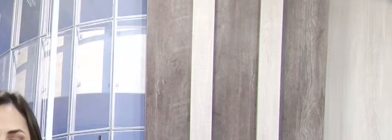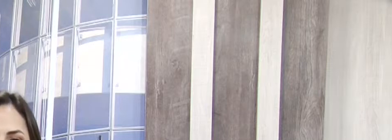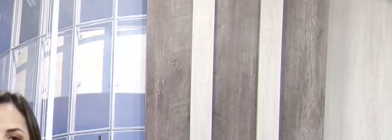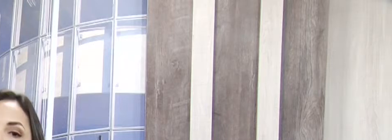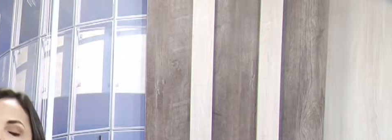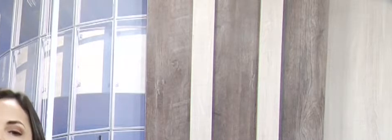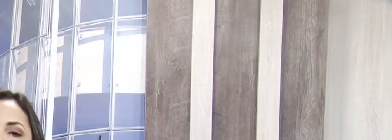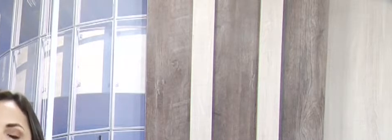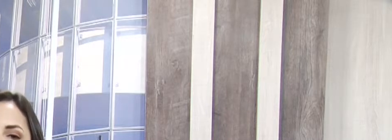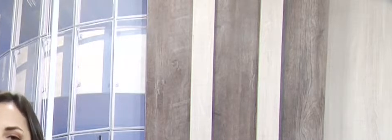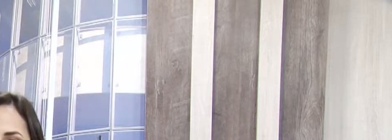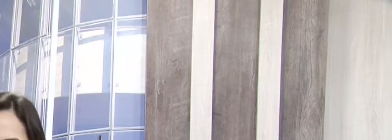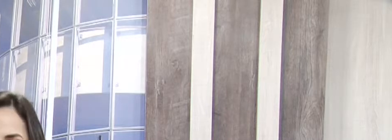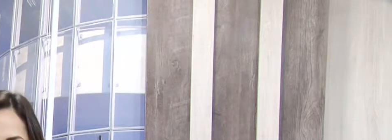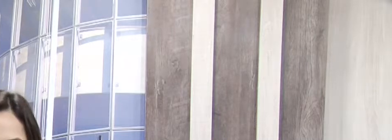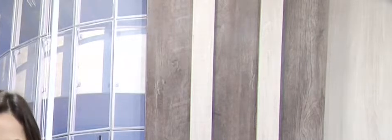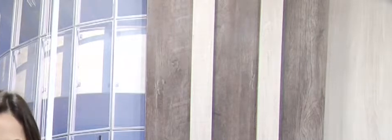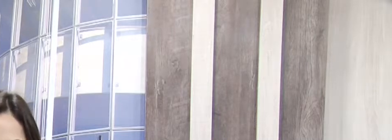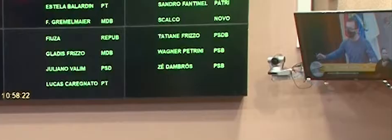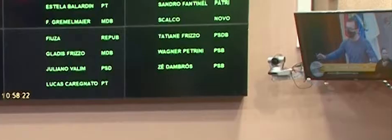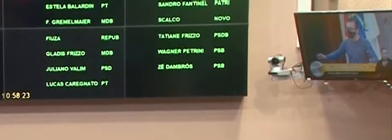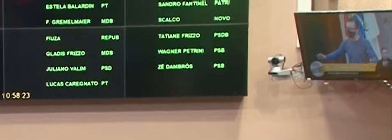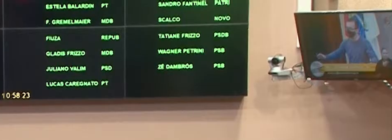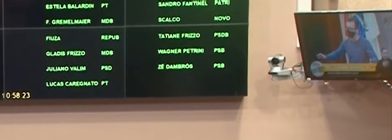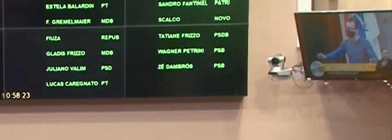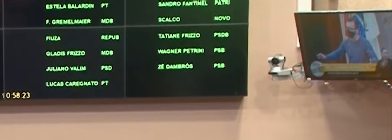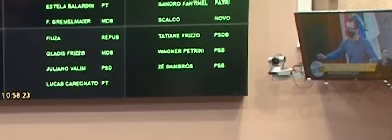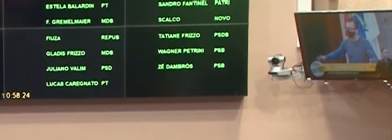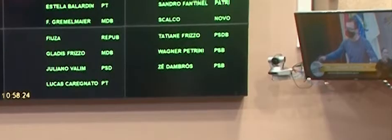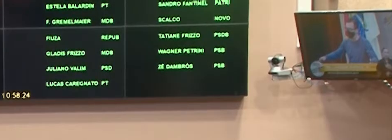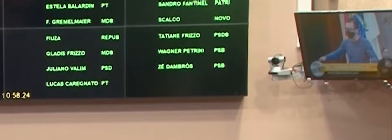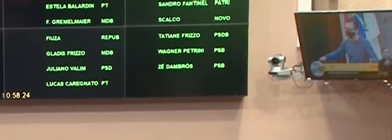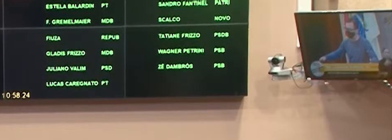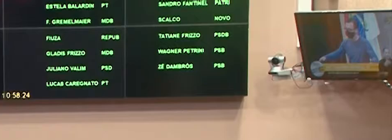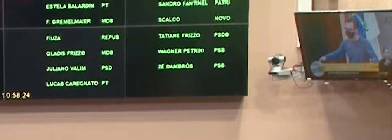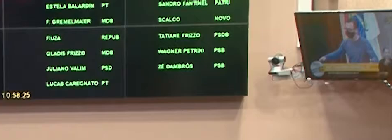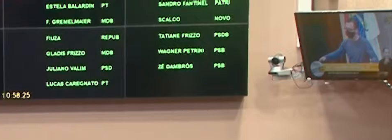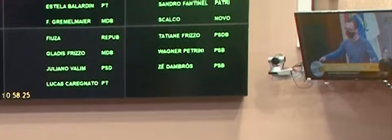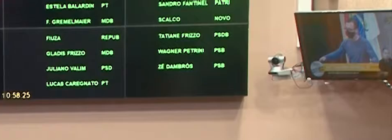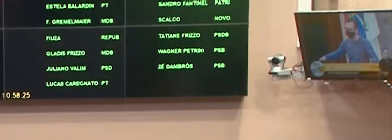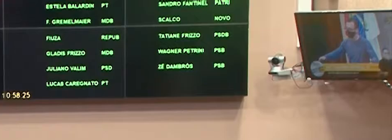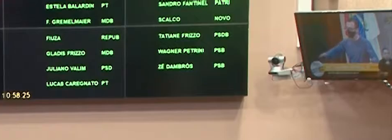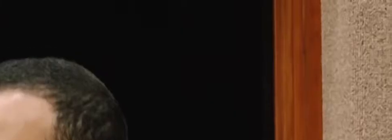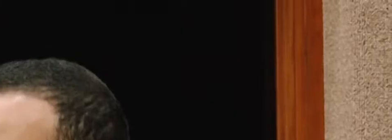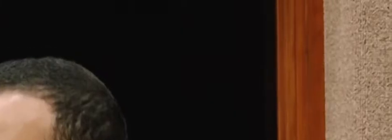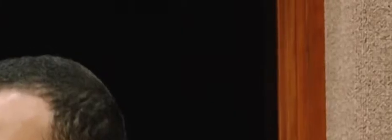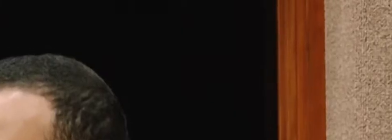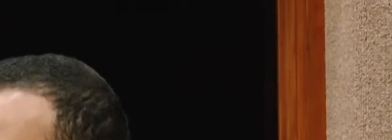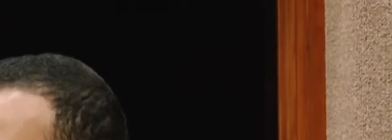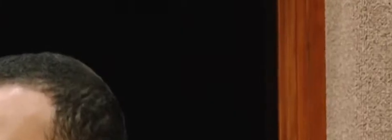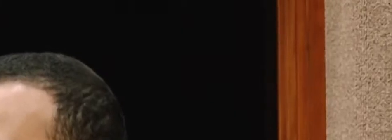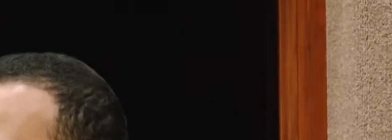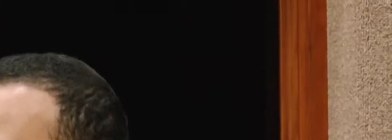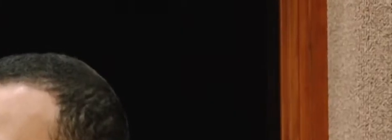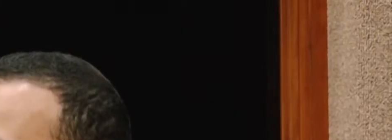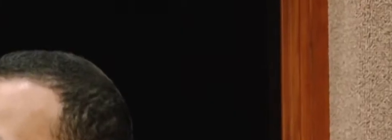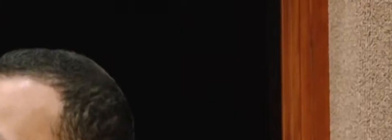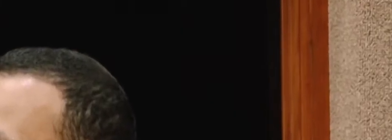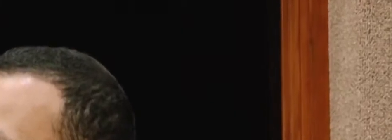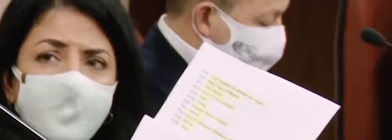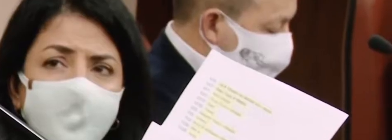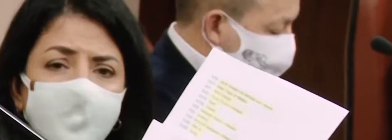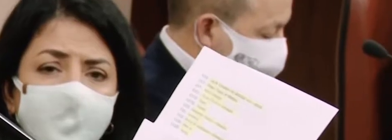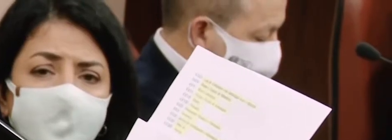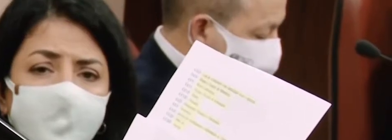município. Foi na sessão da última quinta-feira. O projeto de emenda à lei orgânica de autoria coletiva foi aprovada por todos os